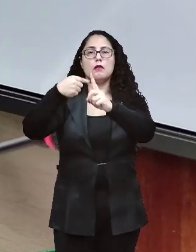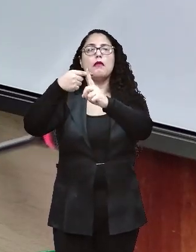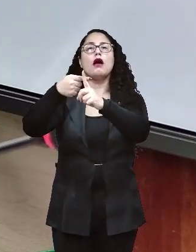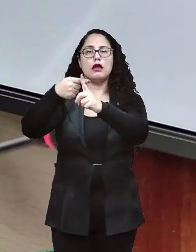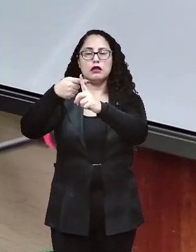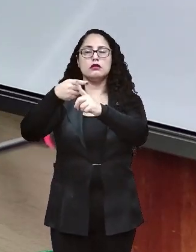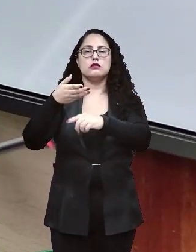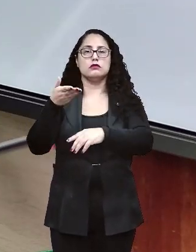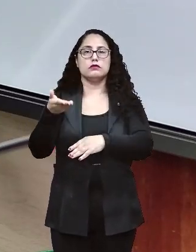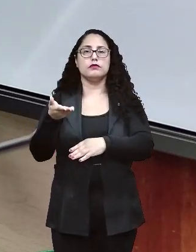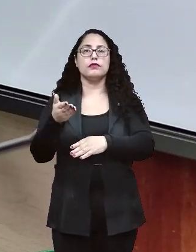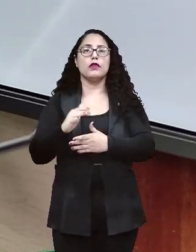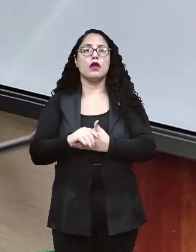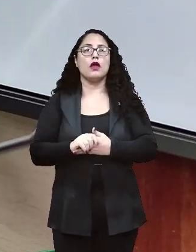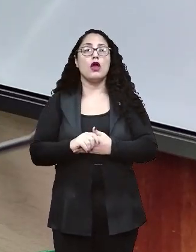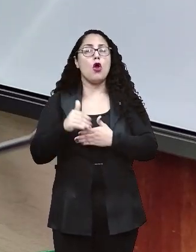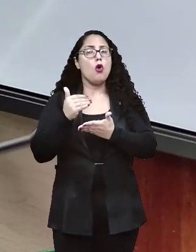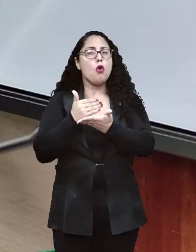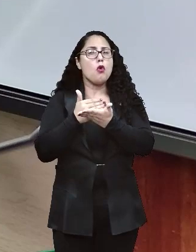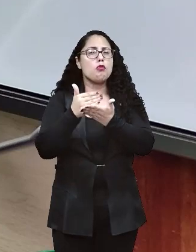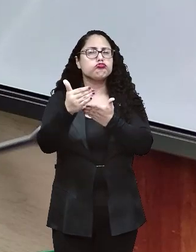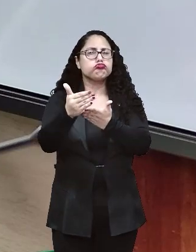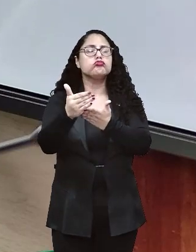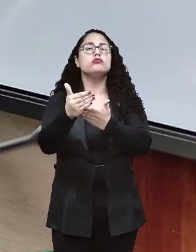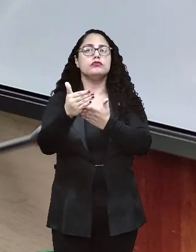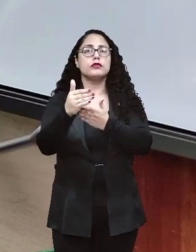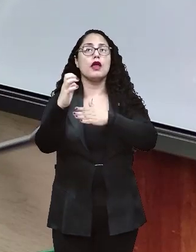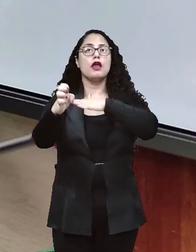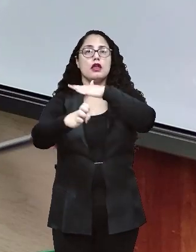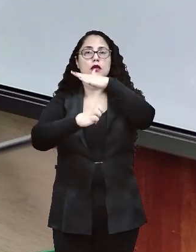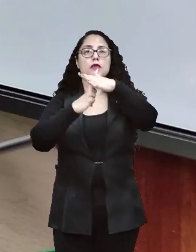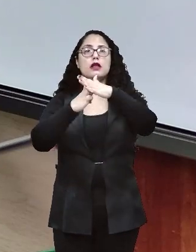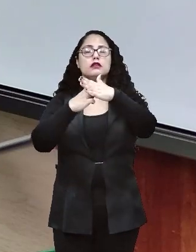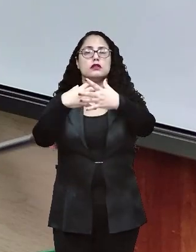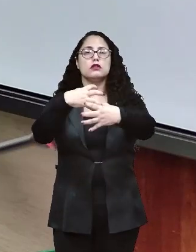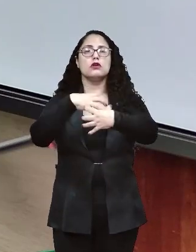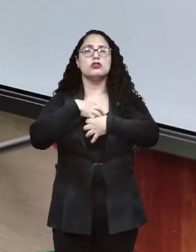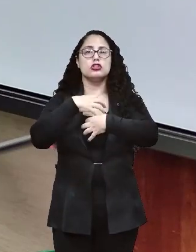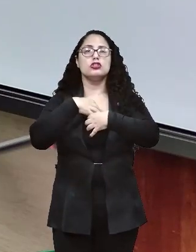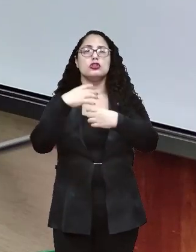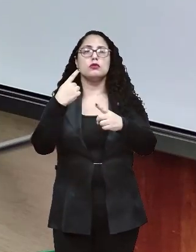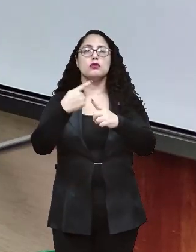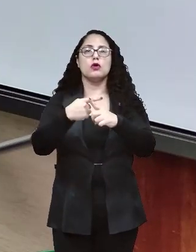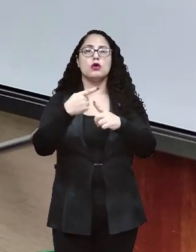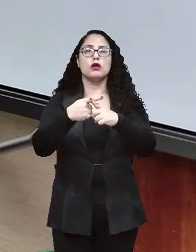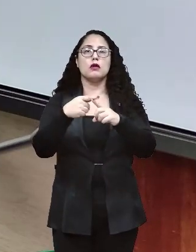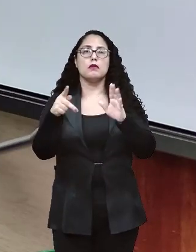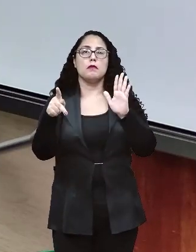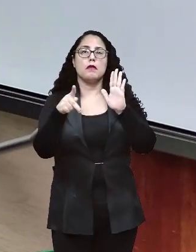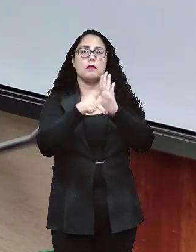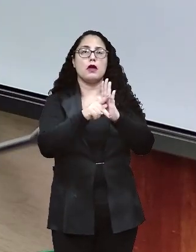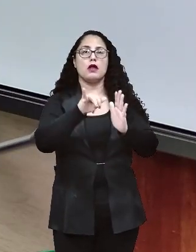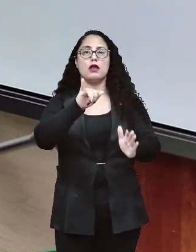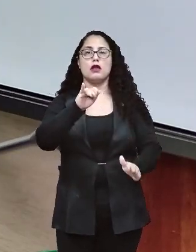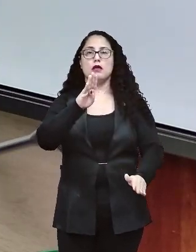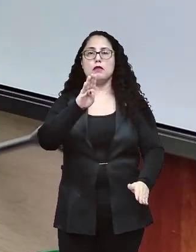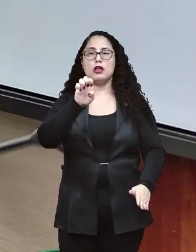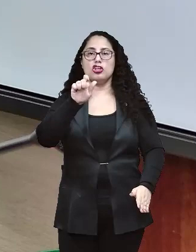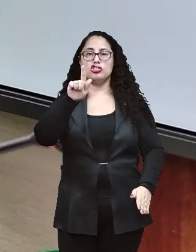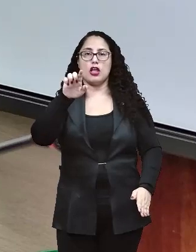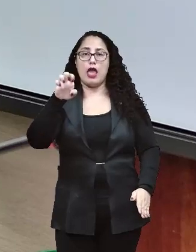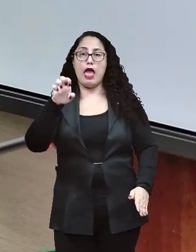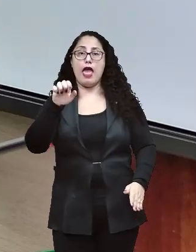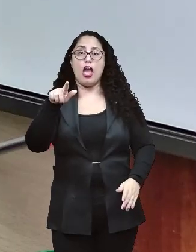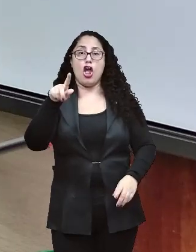que é uma iniciativa, né? Eu acho que as empresas estão sentindo, até porque, pelo próprio IBGE, nossa população